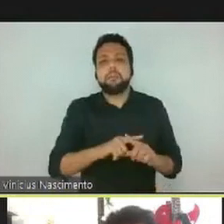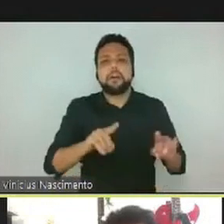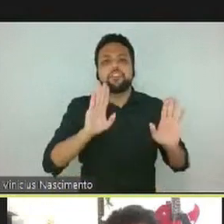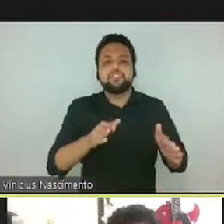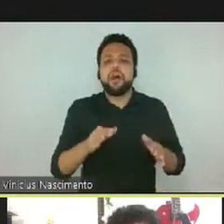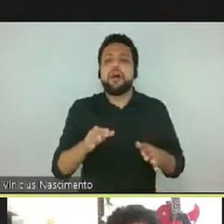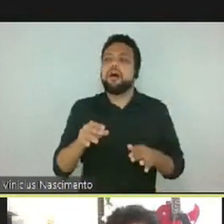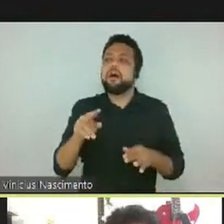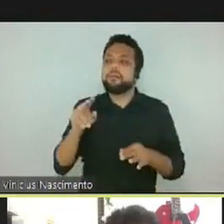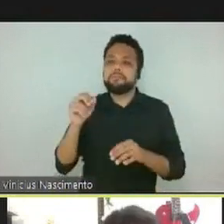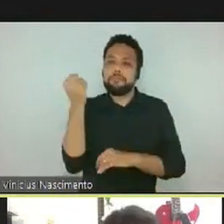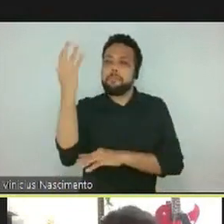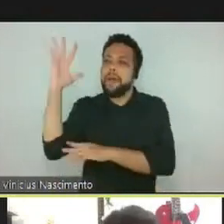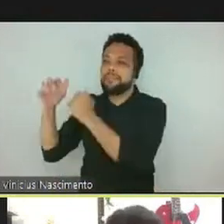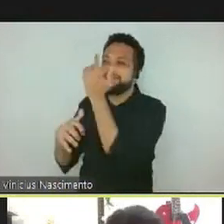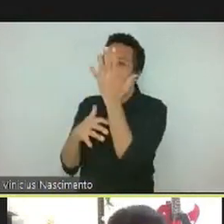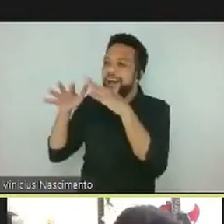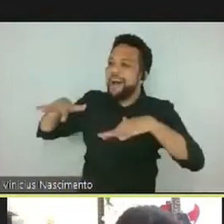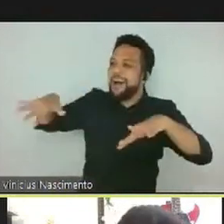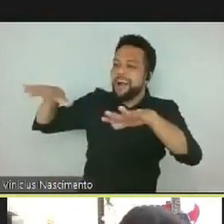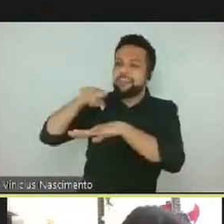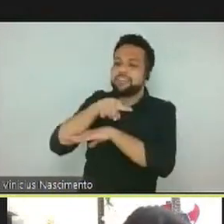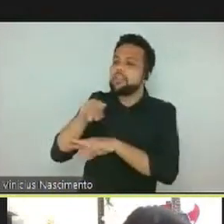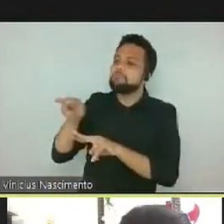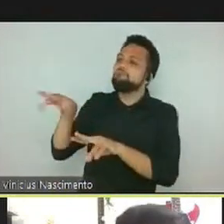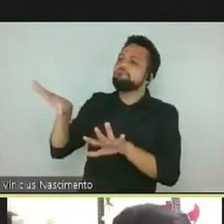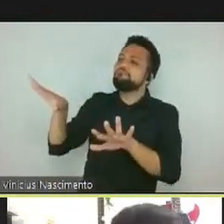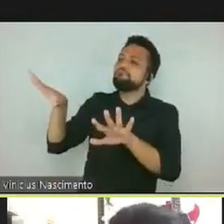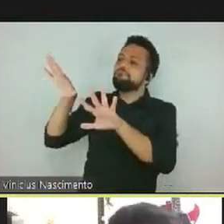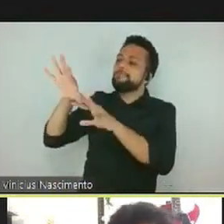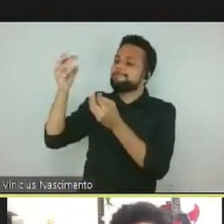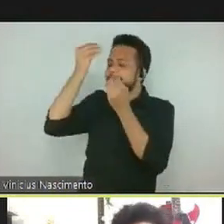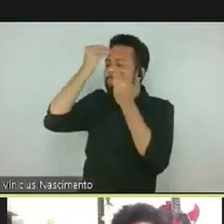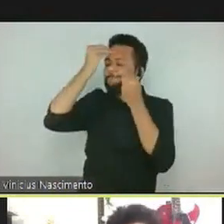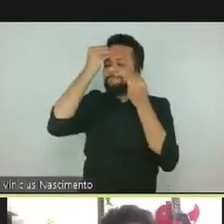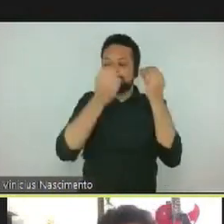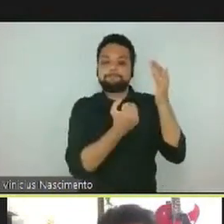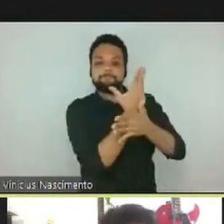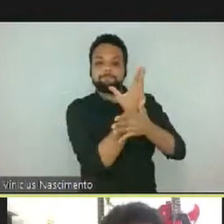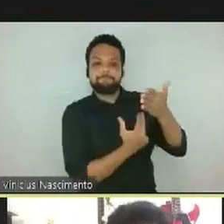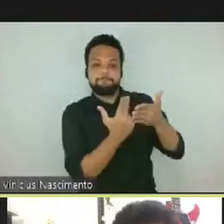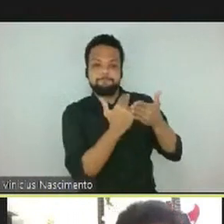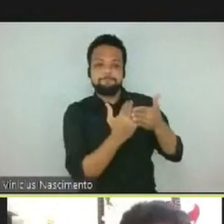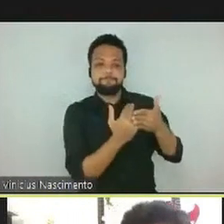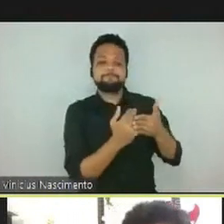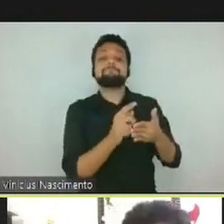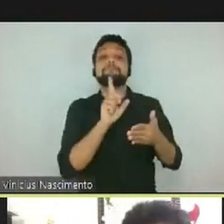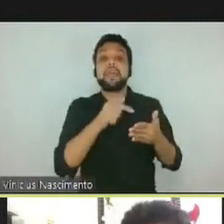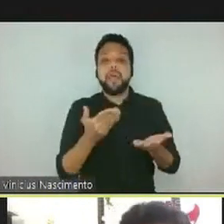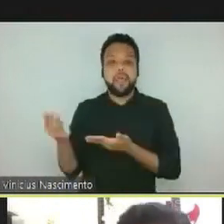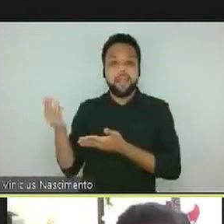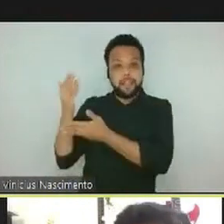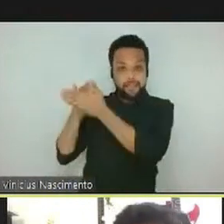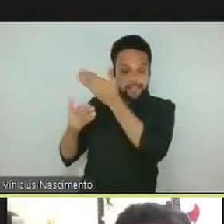digamos assim, né? Essas paisagens de memória, tem uma que é essa que está nesse slide, né? Ele fez para mim essa daí. Isso aí é